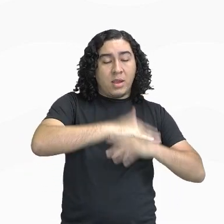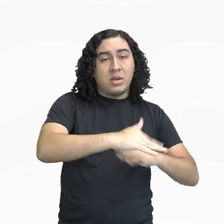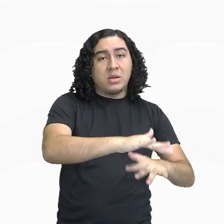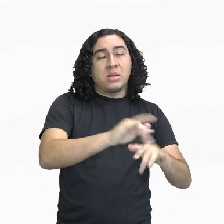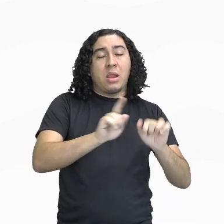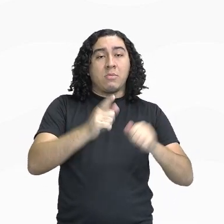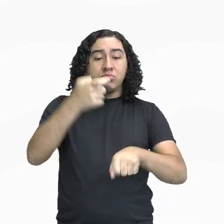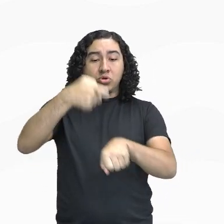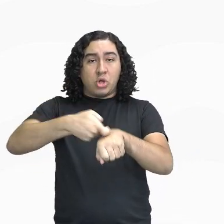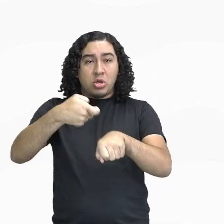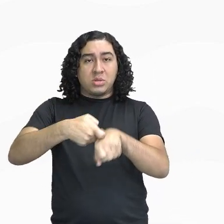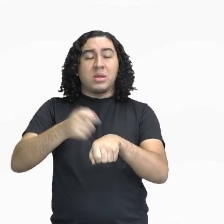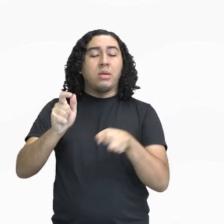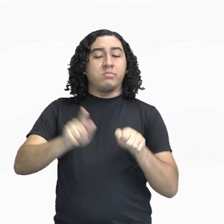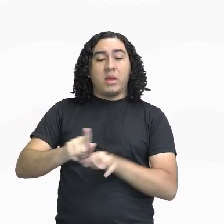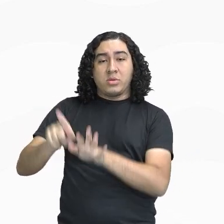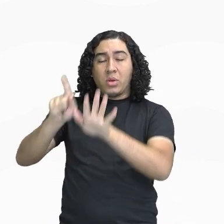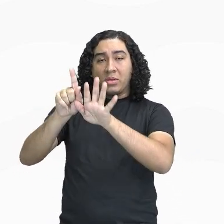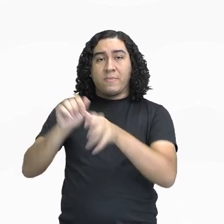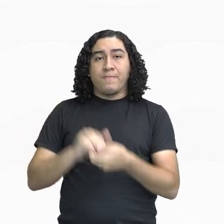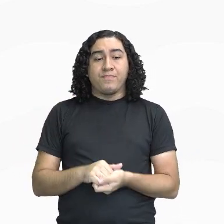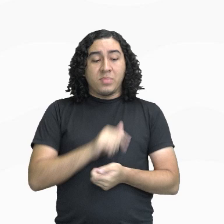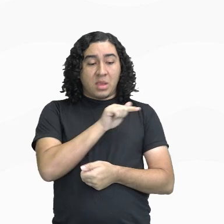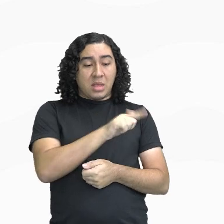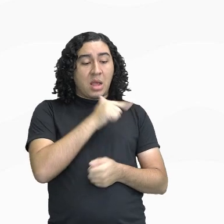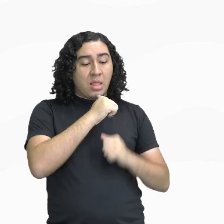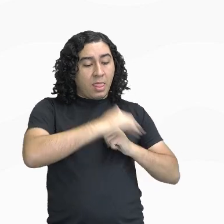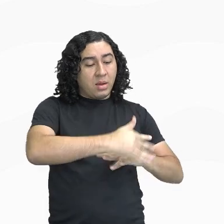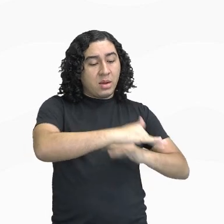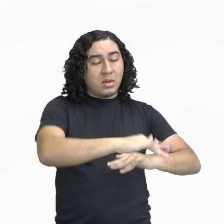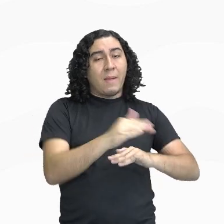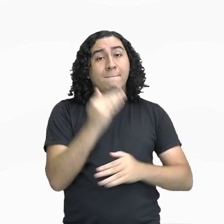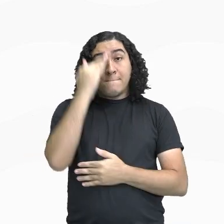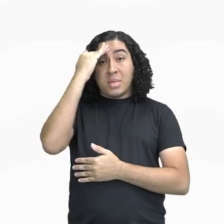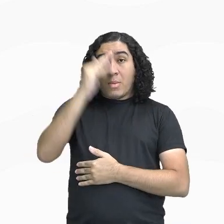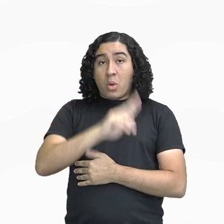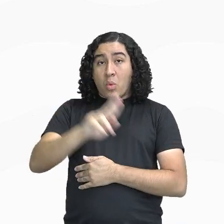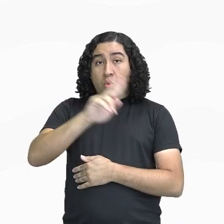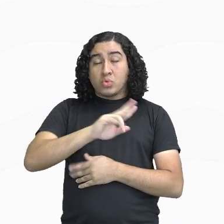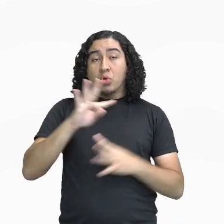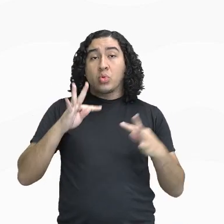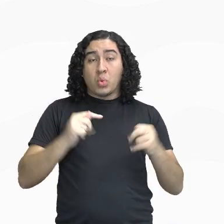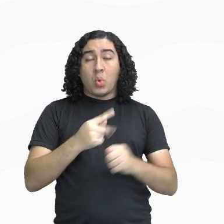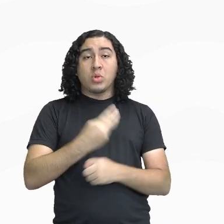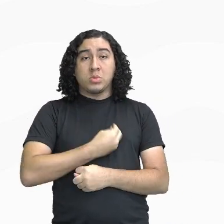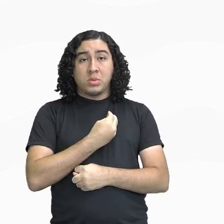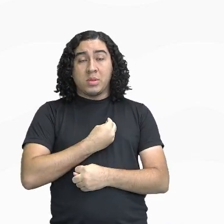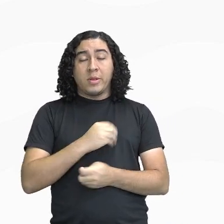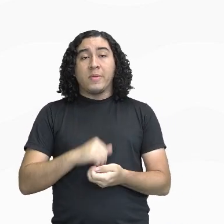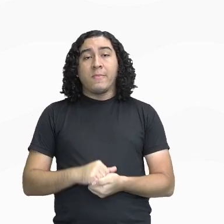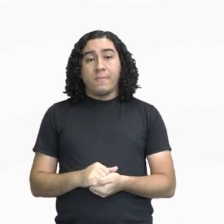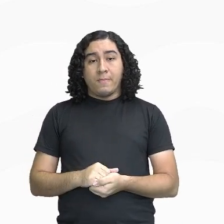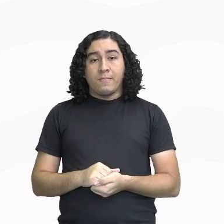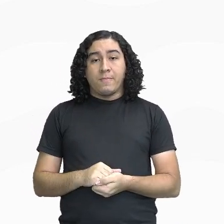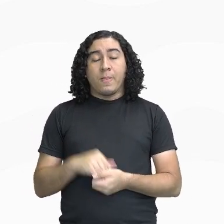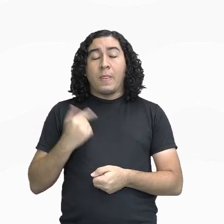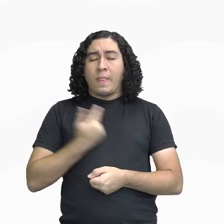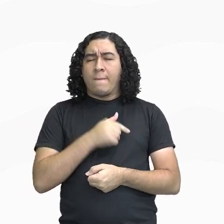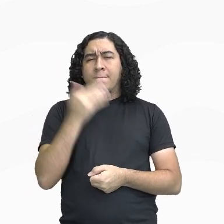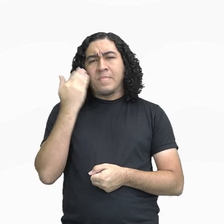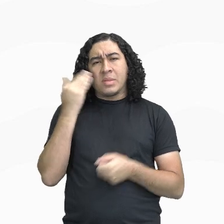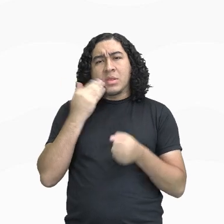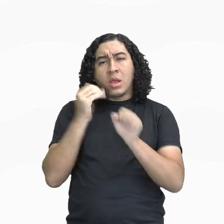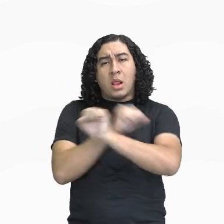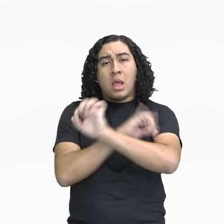e gasosa, sendo a forma líquida a fase primária de utilização pelos organismos vivos. Então, para a gente compreender um pouco mais aí